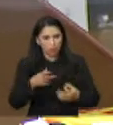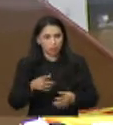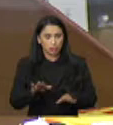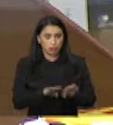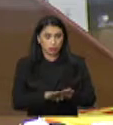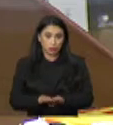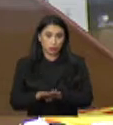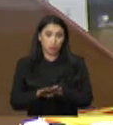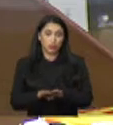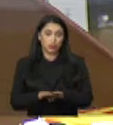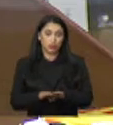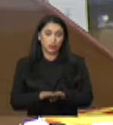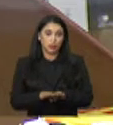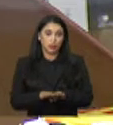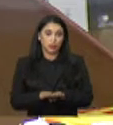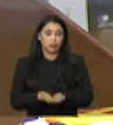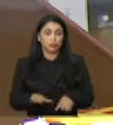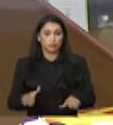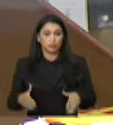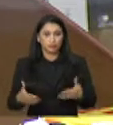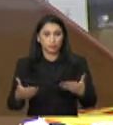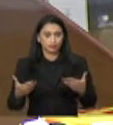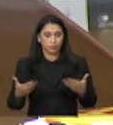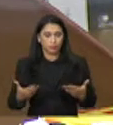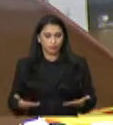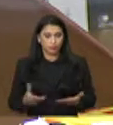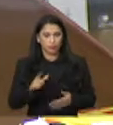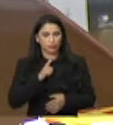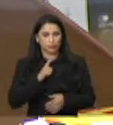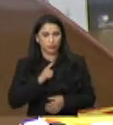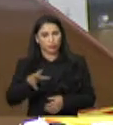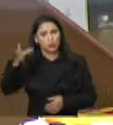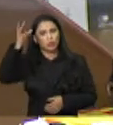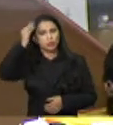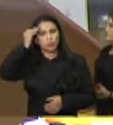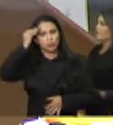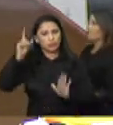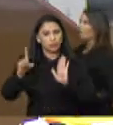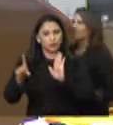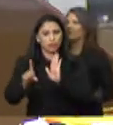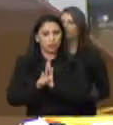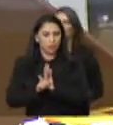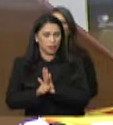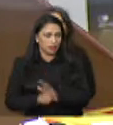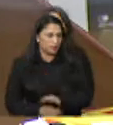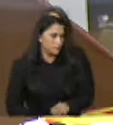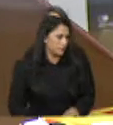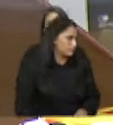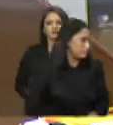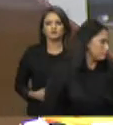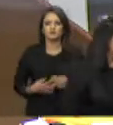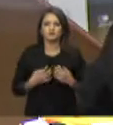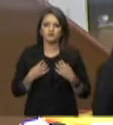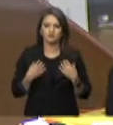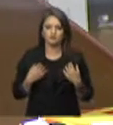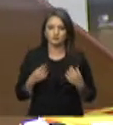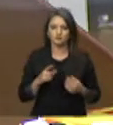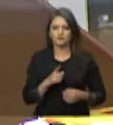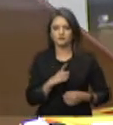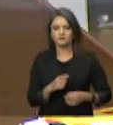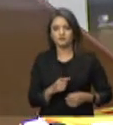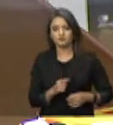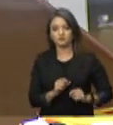homogêneos bom então a um vetor interpretativo na própria lei de improbidade que recomenda aproximação